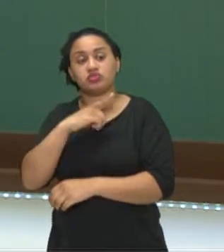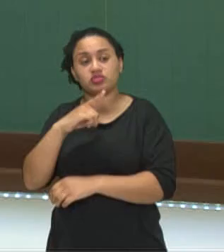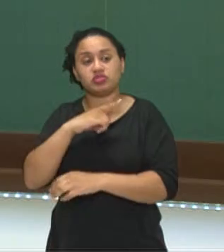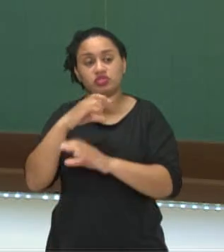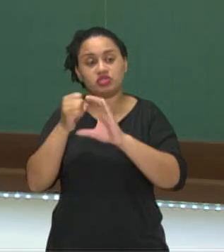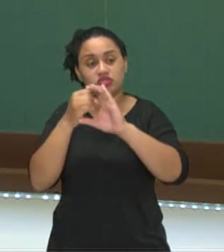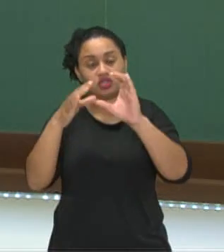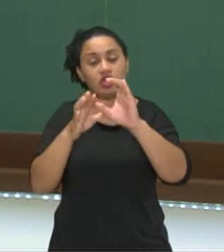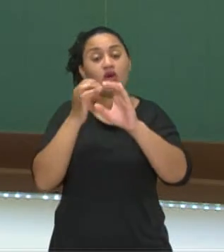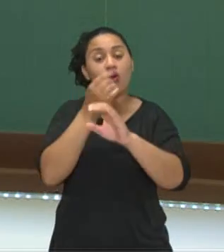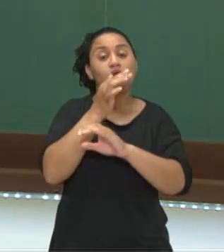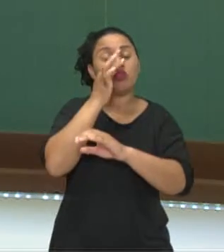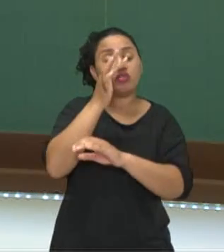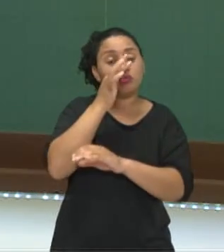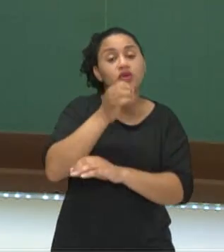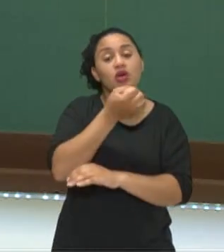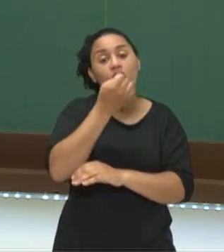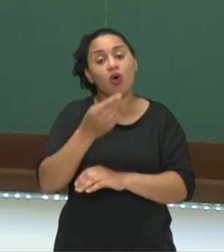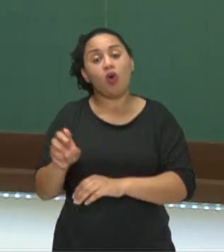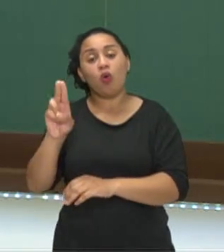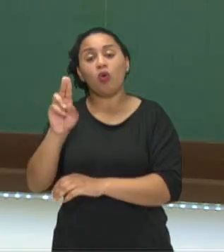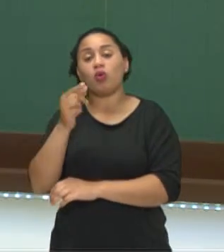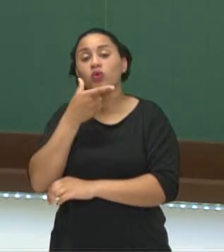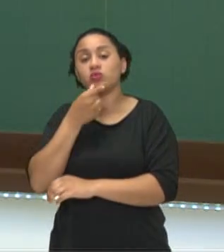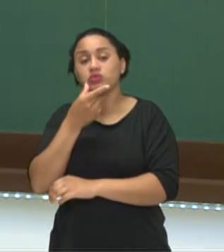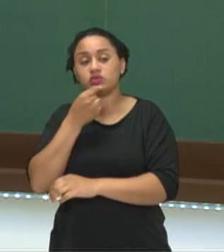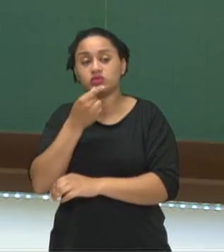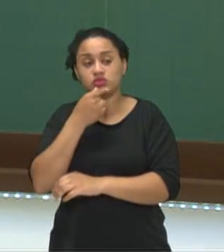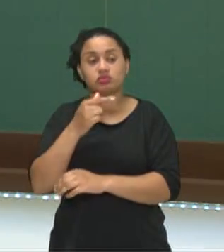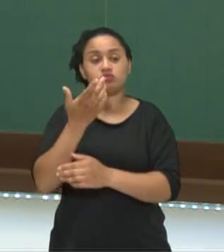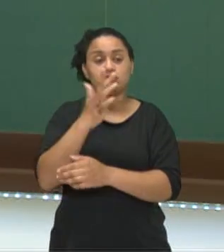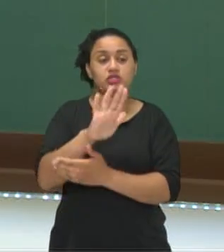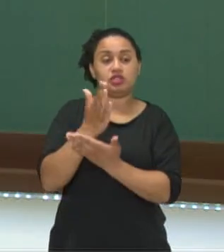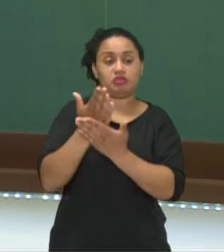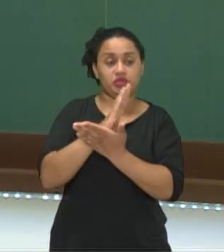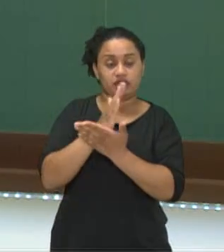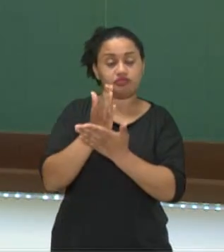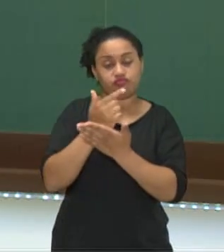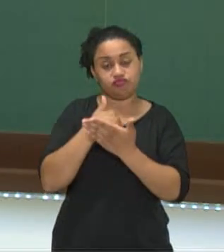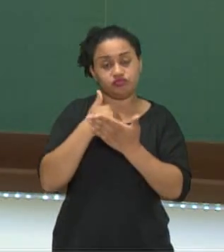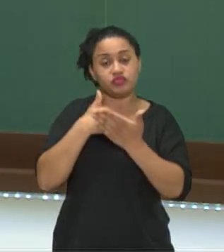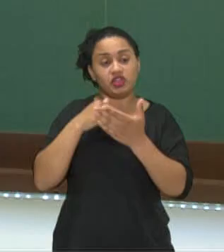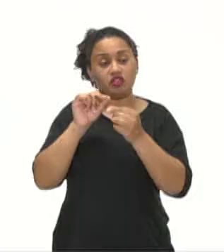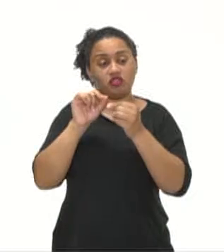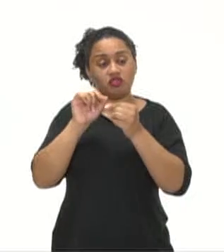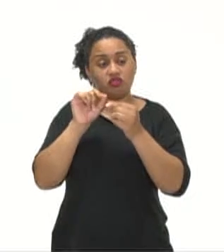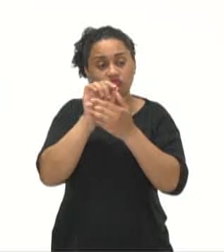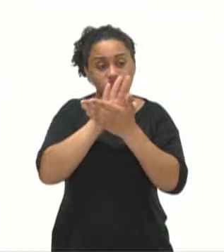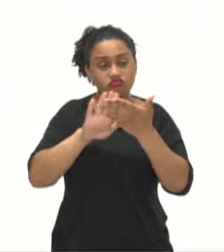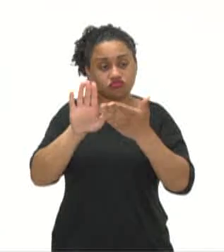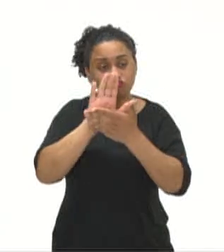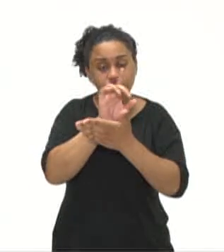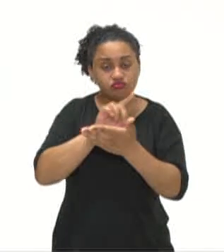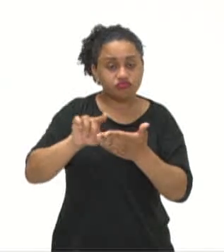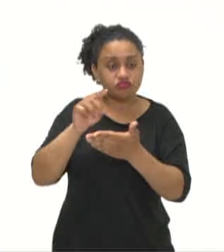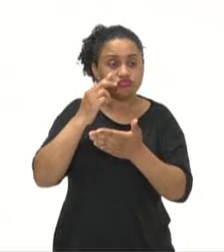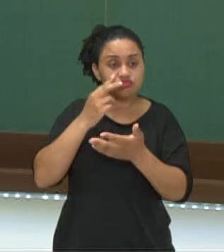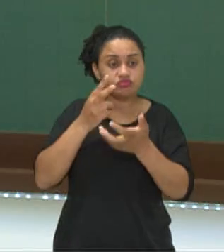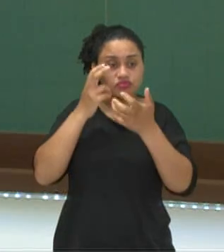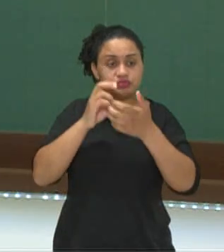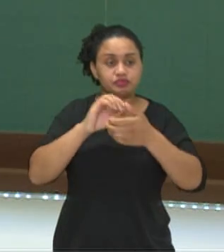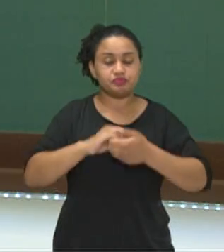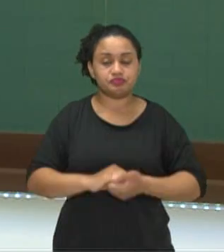ter ou flor masculina ou masculina ou feminina, como no caso da monóica diclina ou